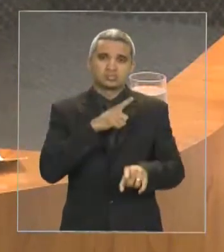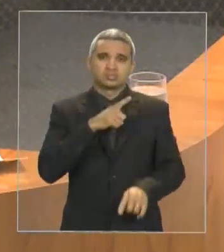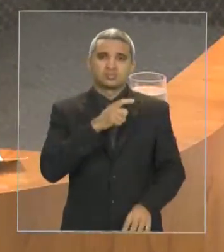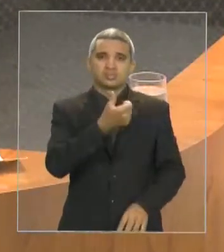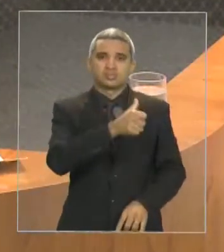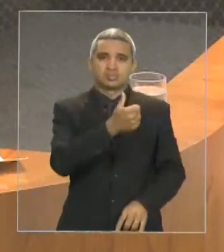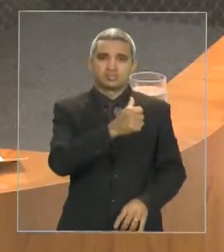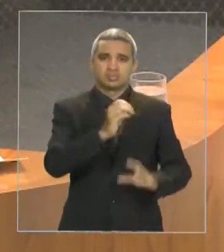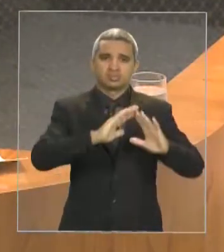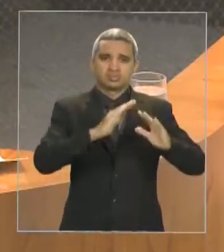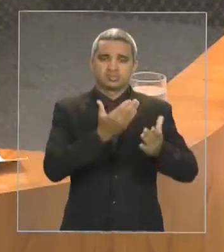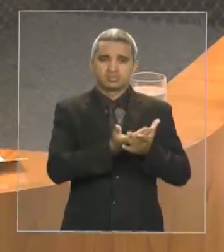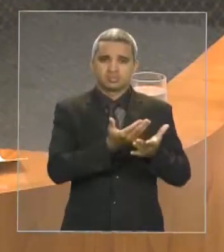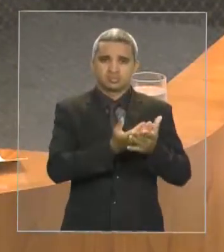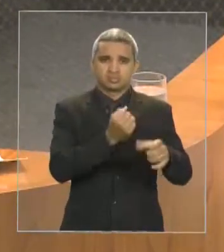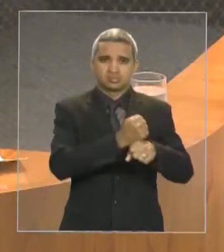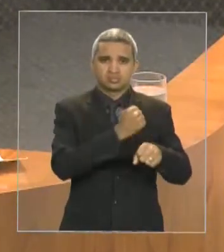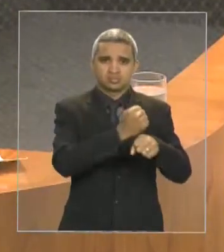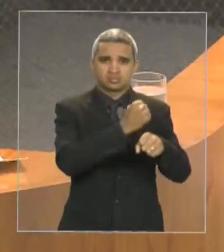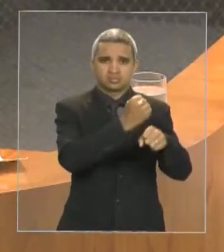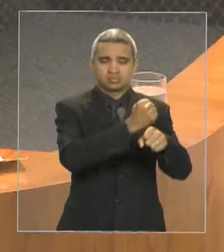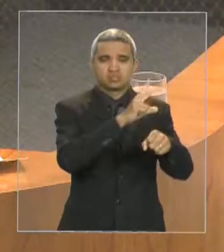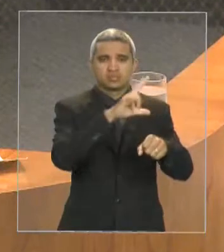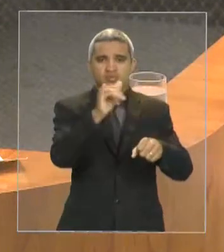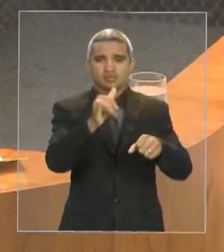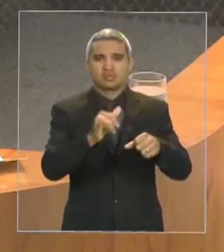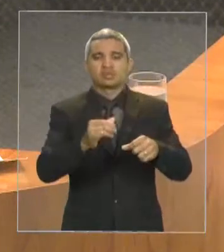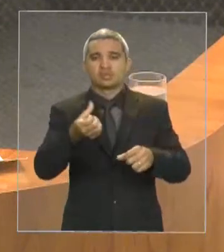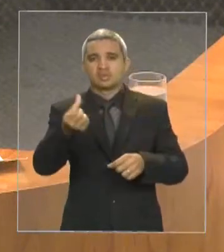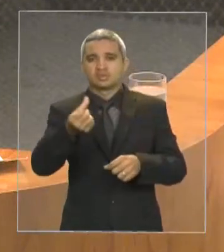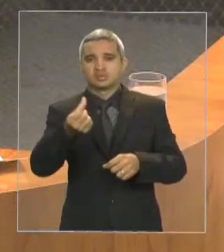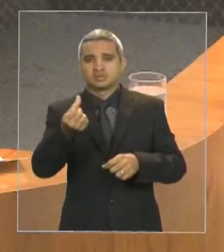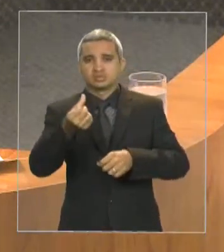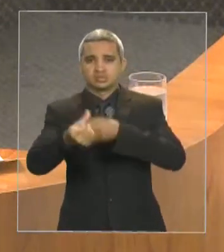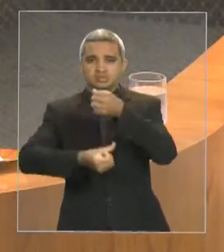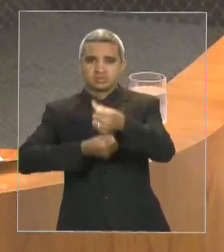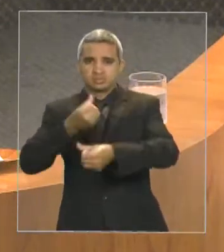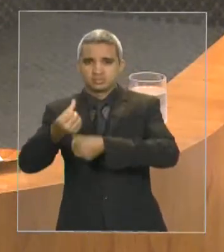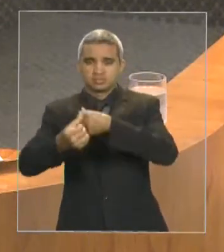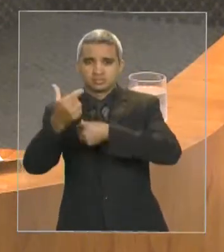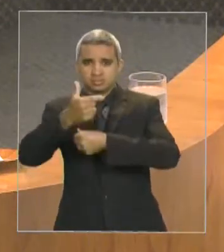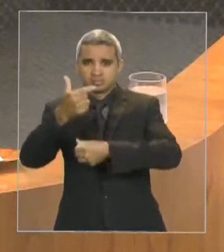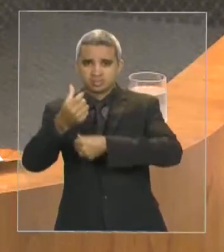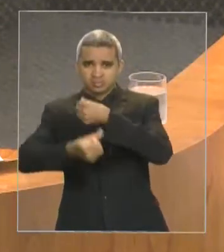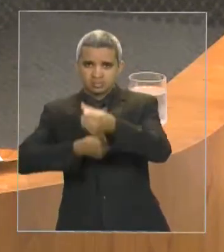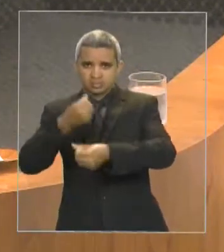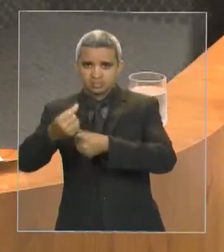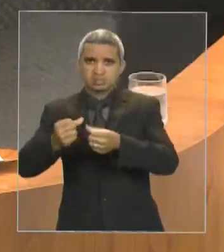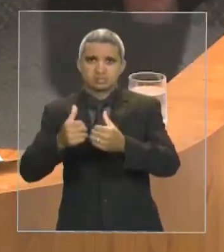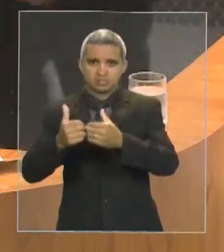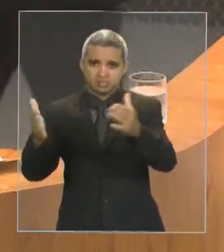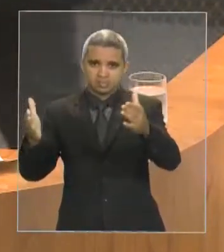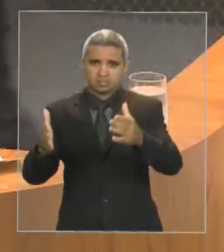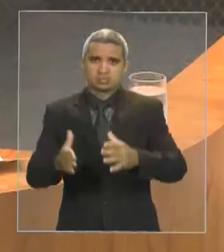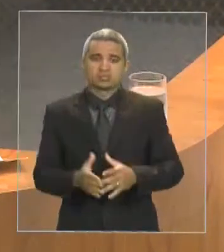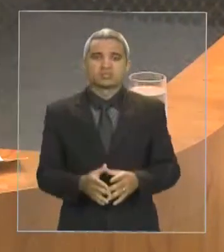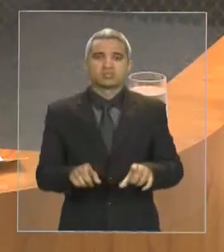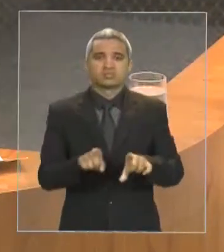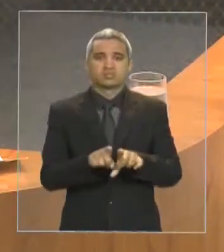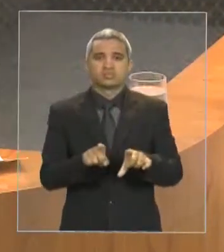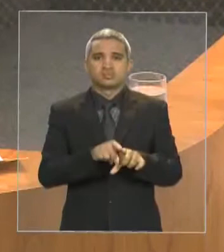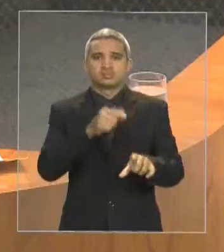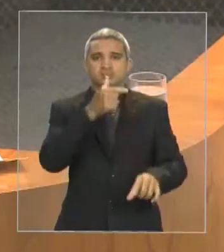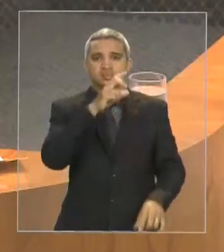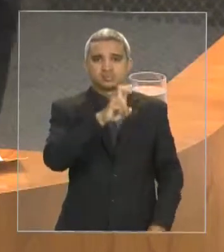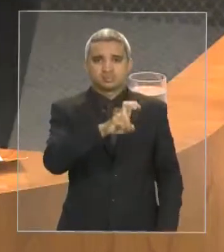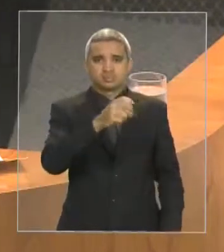previsão de serem entregues até o início do segundo semestre. Sobre as manutenções e reparos, foram 523 intervenções